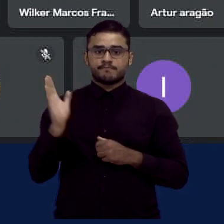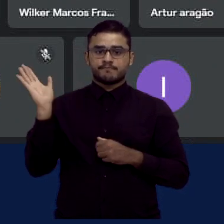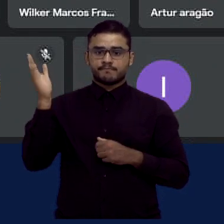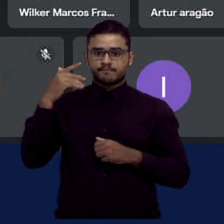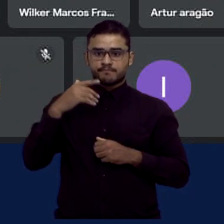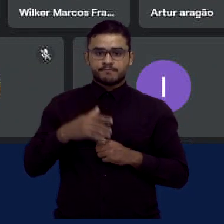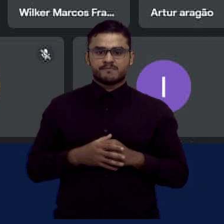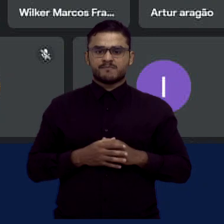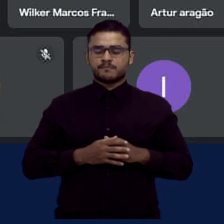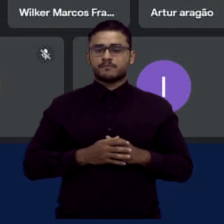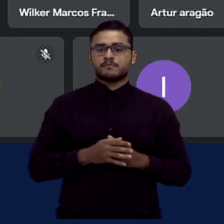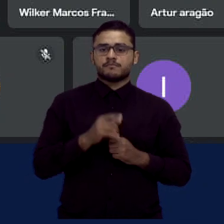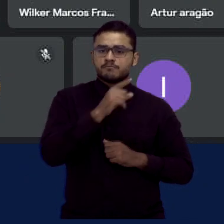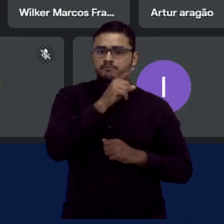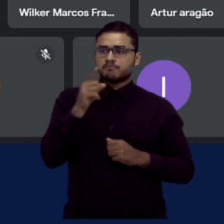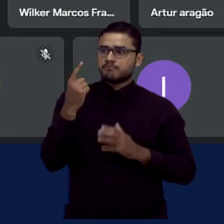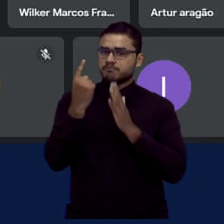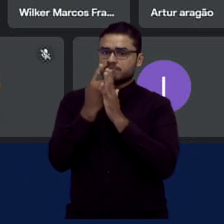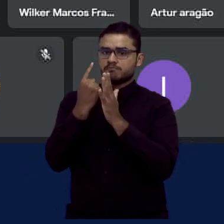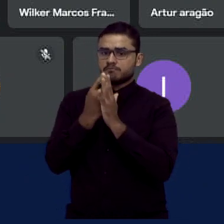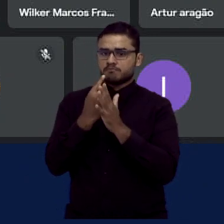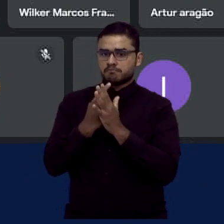até aqui? Alguém tem mais alguma coisa?